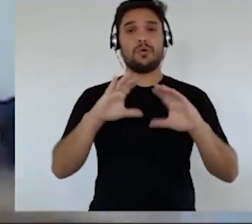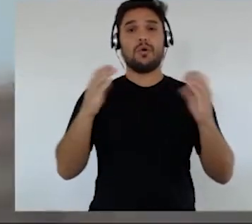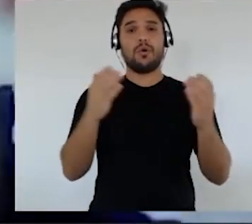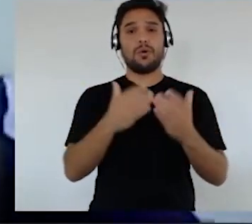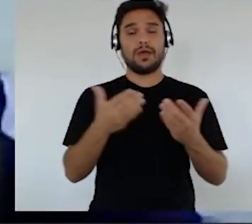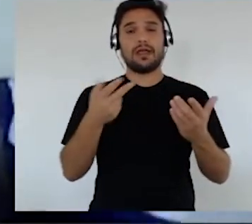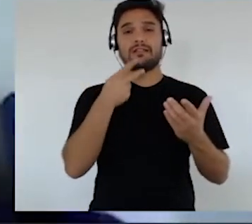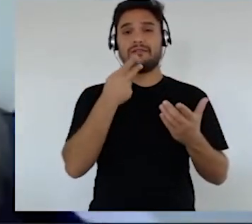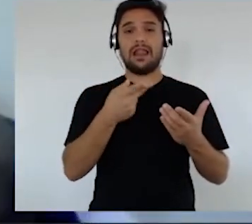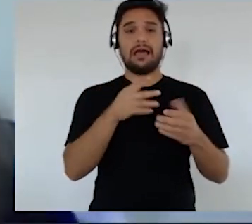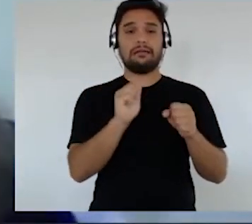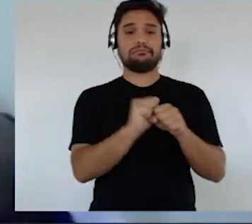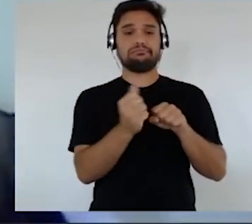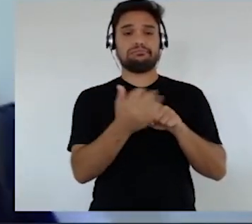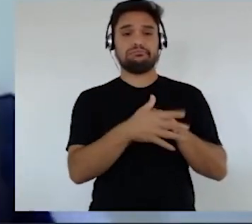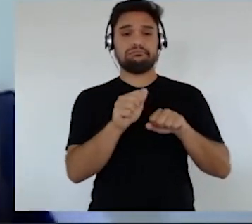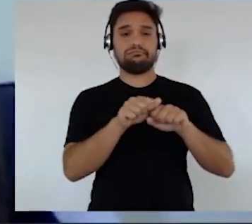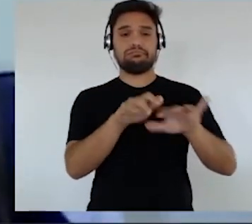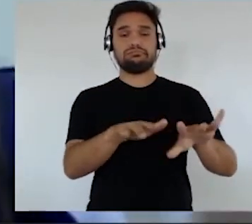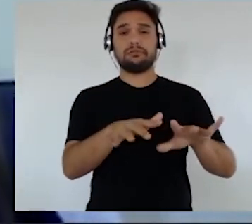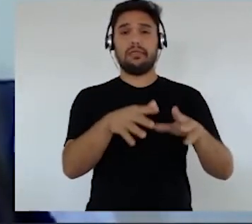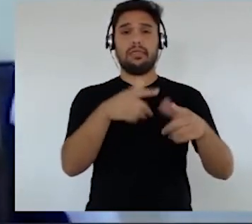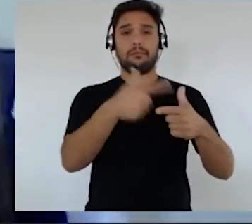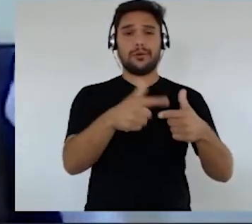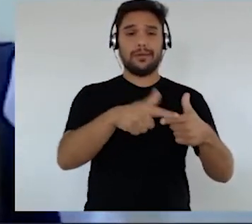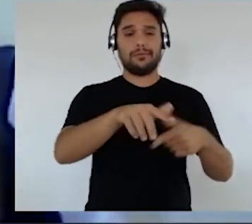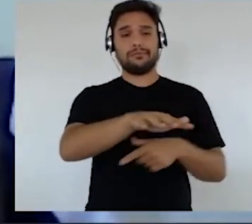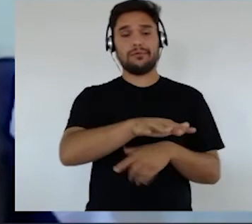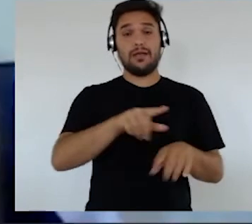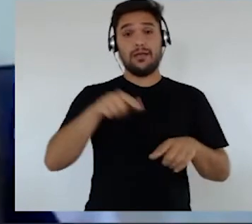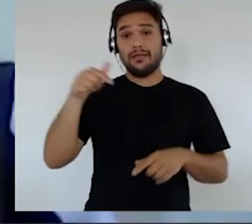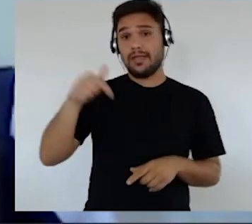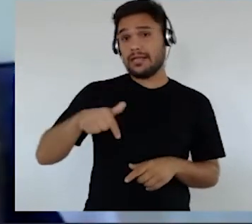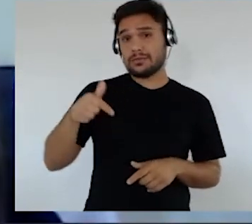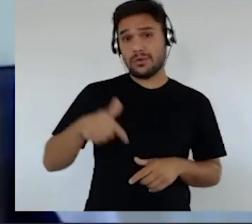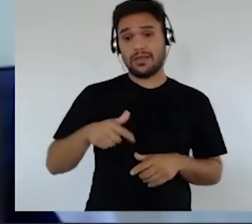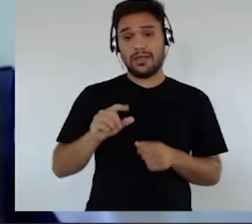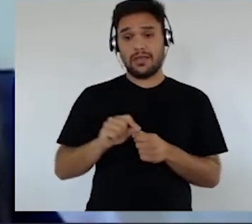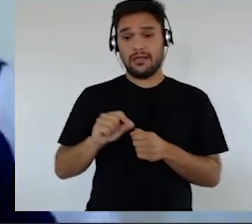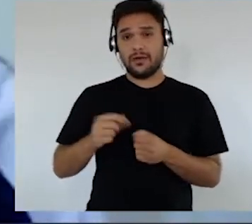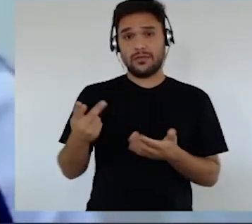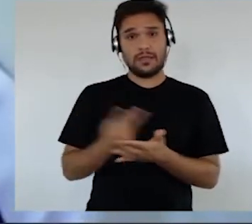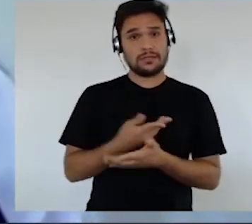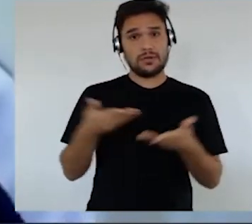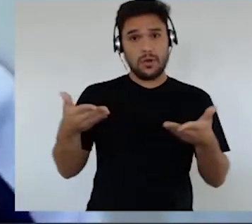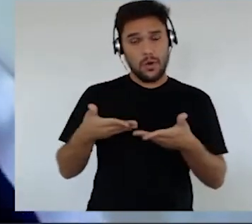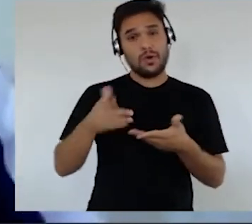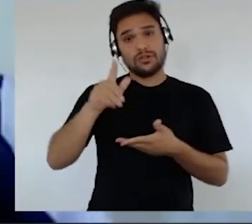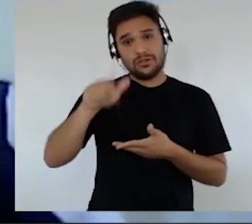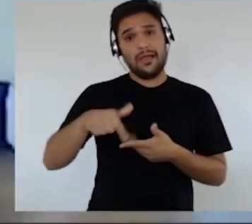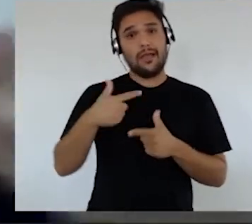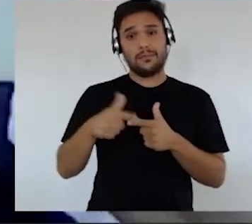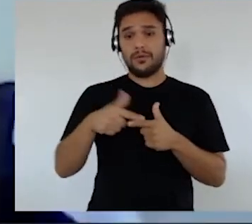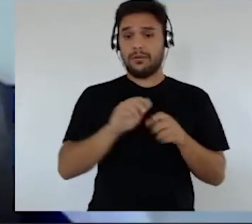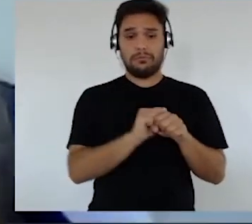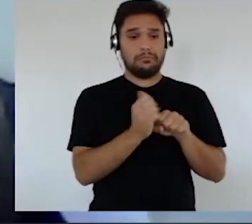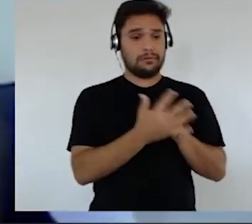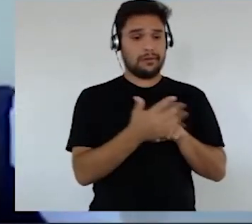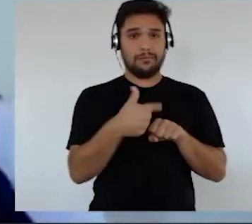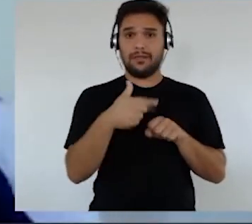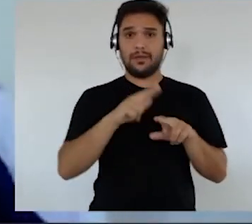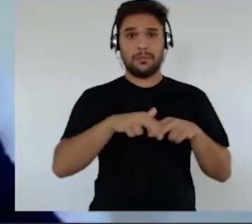congresso falando sobre pandemia, sobre efeitos, e isso daqui, né, que nós estamos vivendo hoje, decorre dessa pandemia, essa